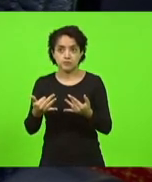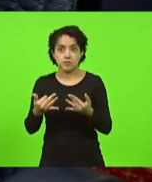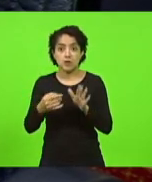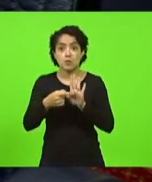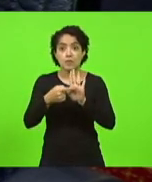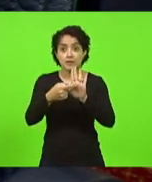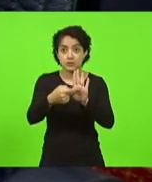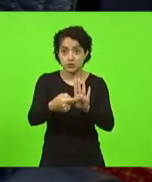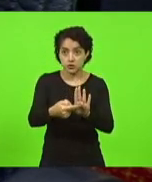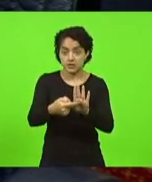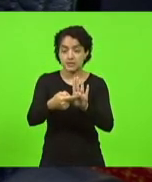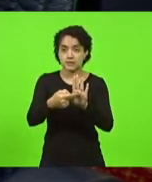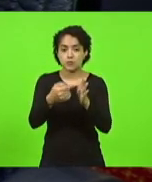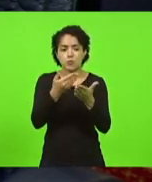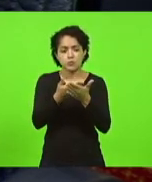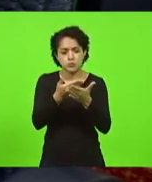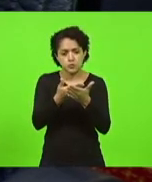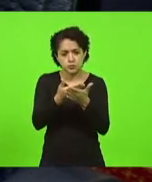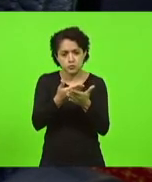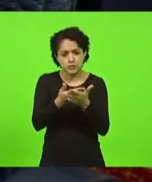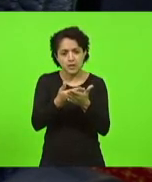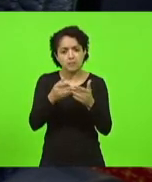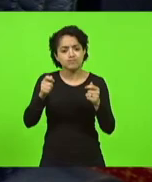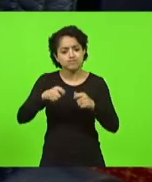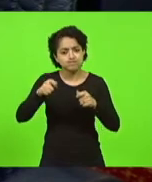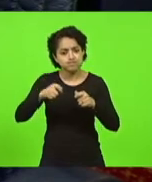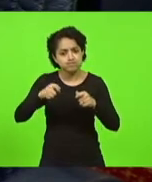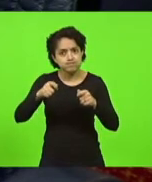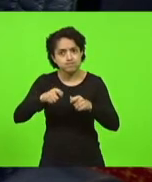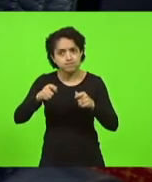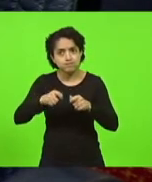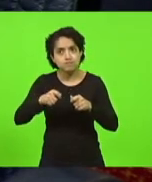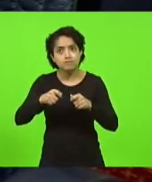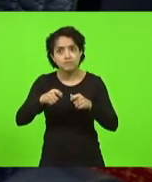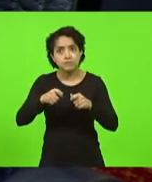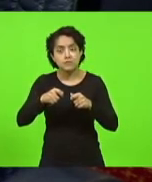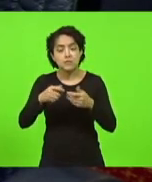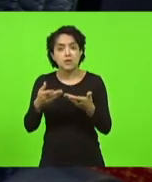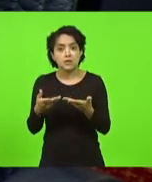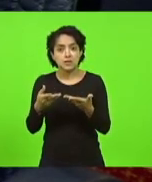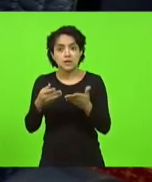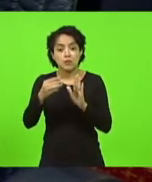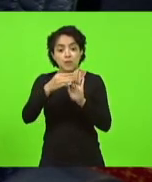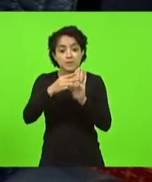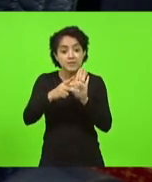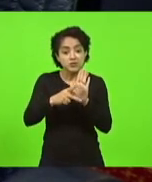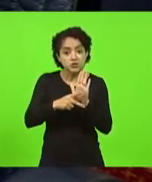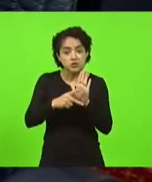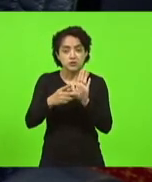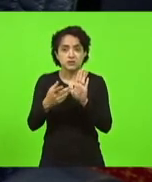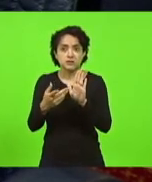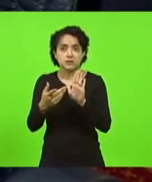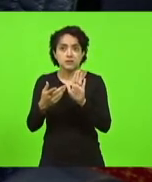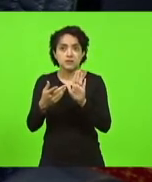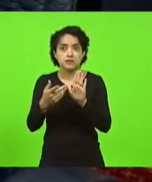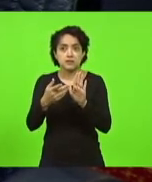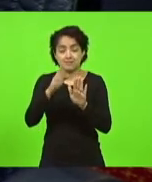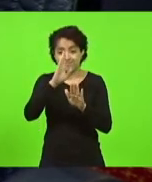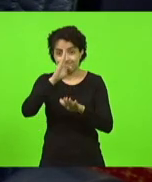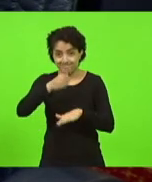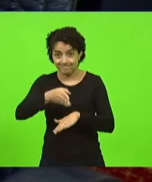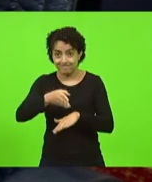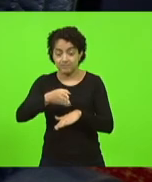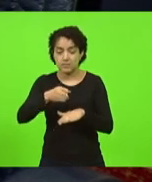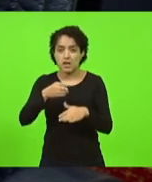para estudar a possibilidade do governo do Estado exarar uma medida, um ato administrativo direto, até que a gente